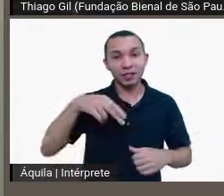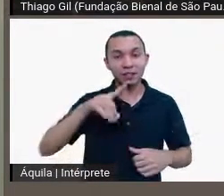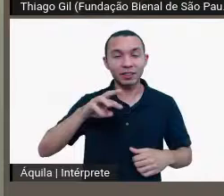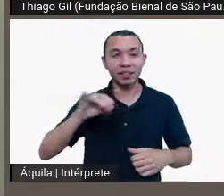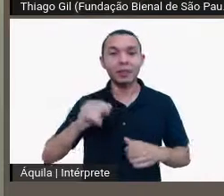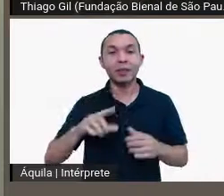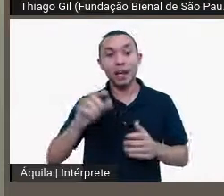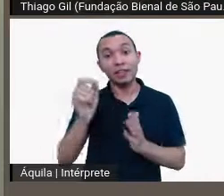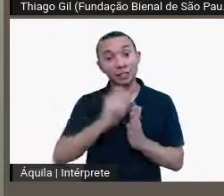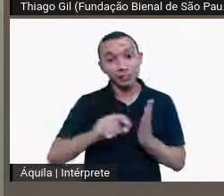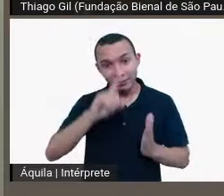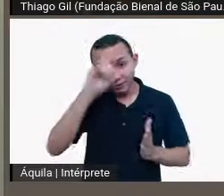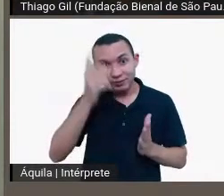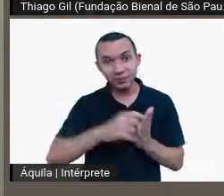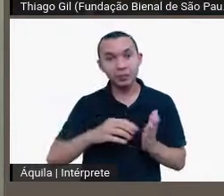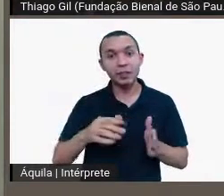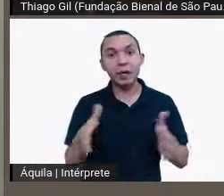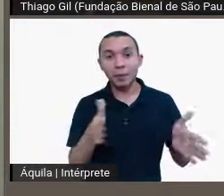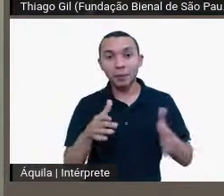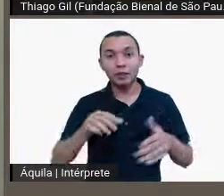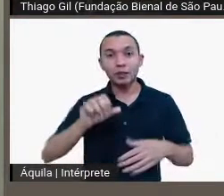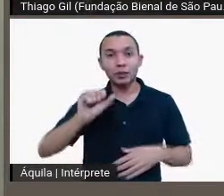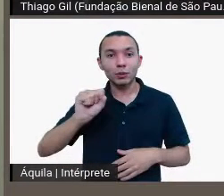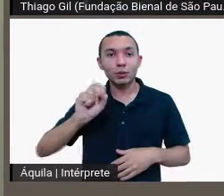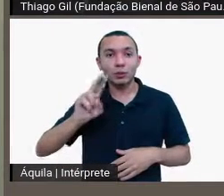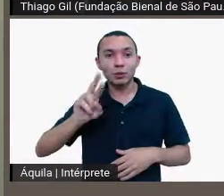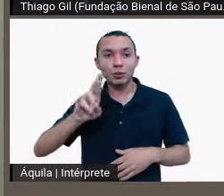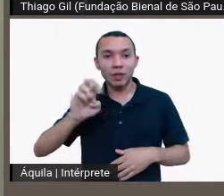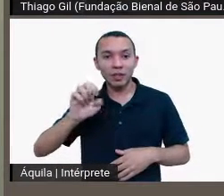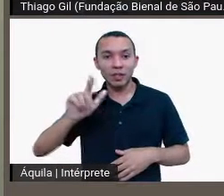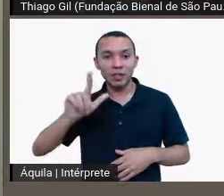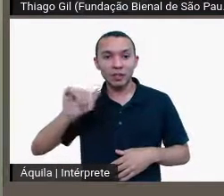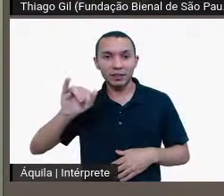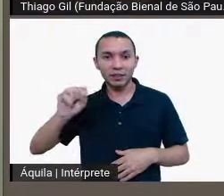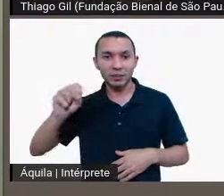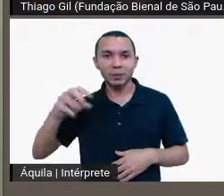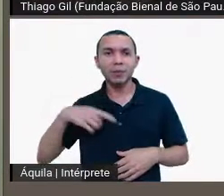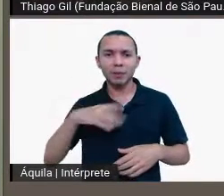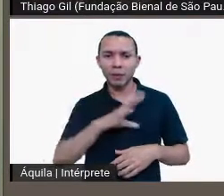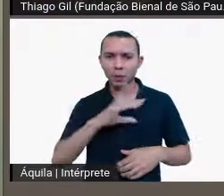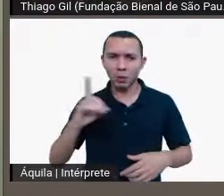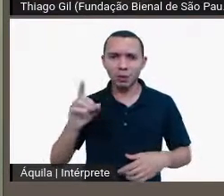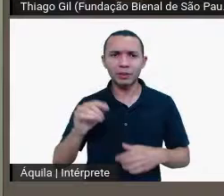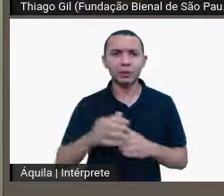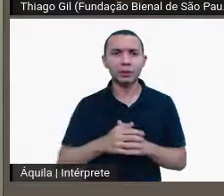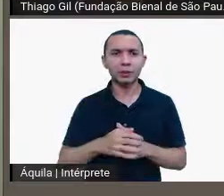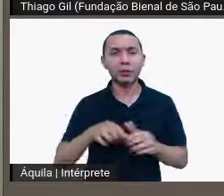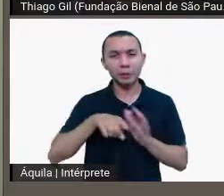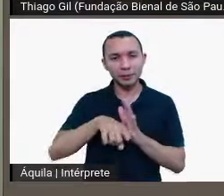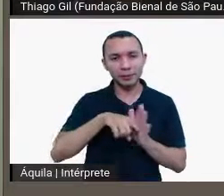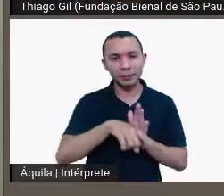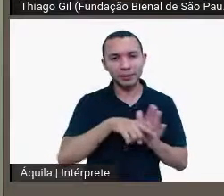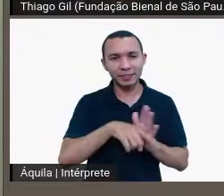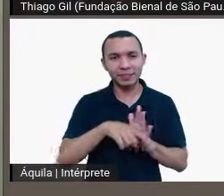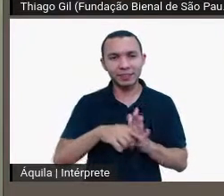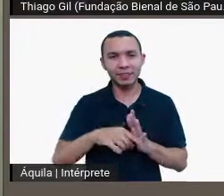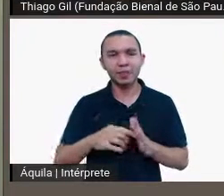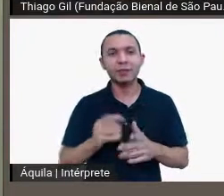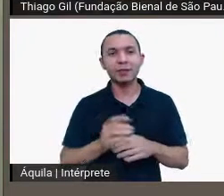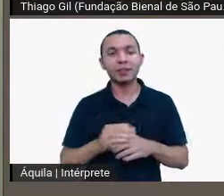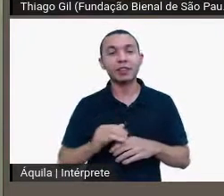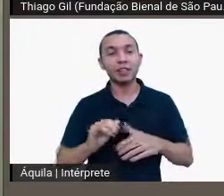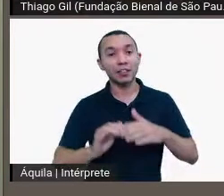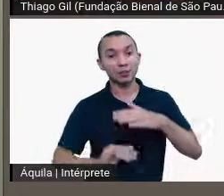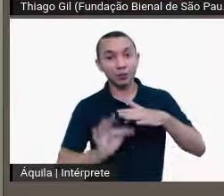Uma Brecha para o Surrealismo. É também coordenador de pesquisa e difusão na Fundação Bienal de São